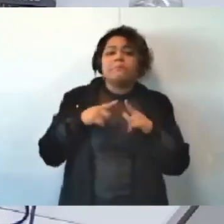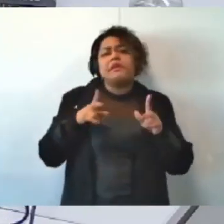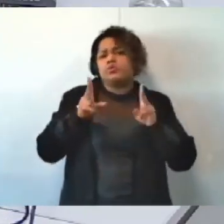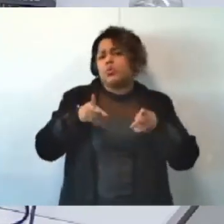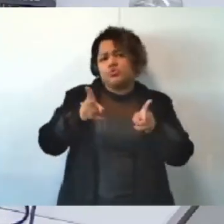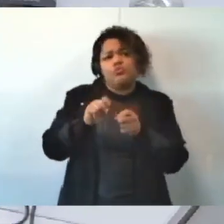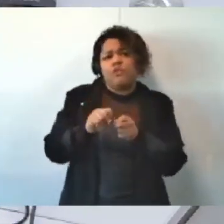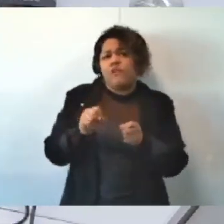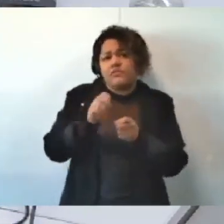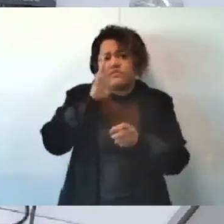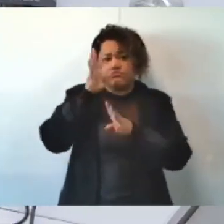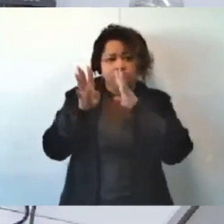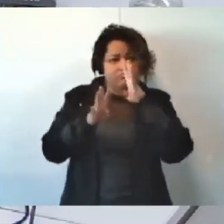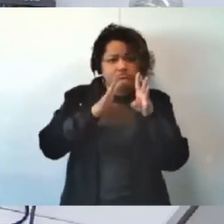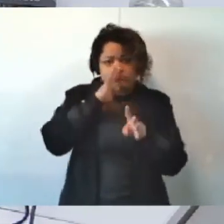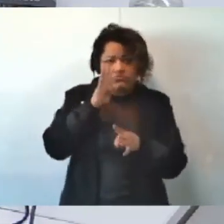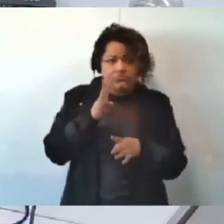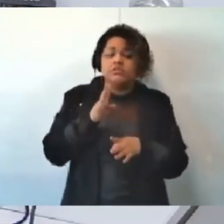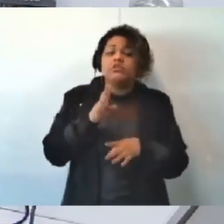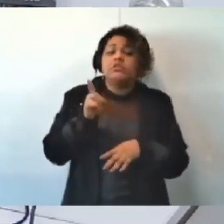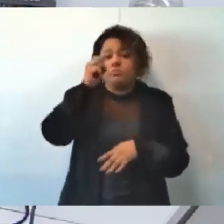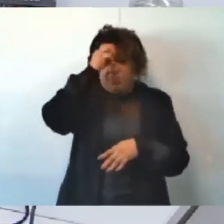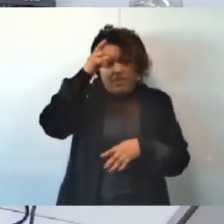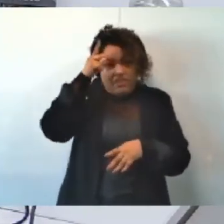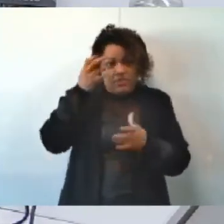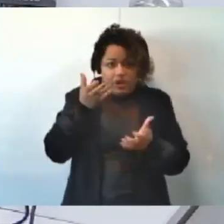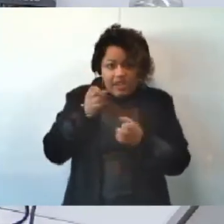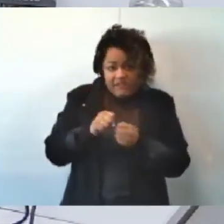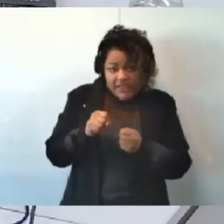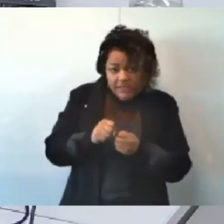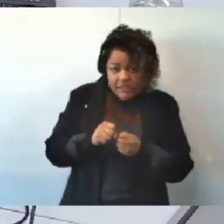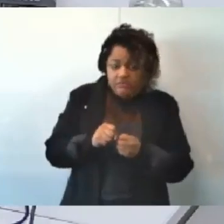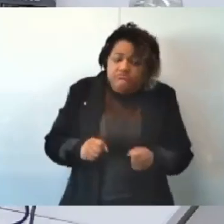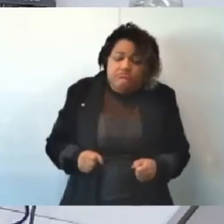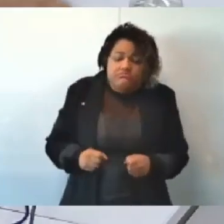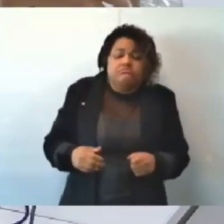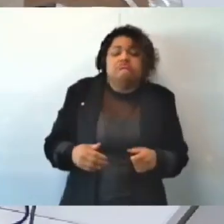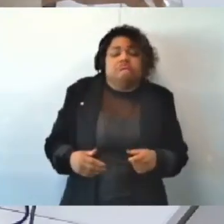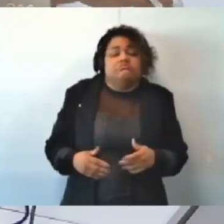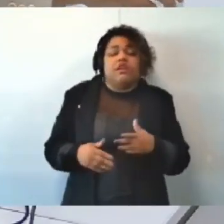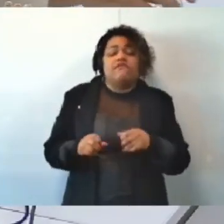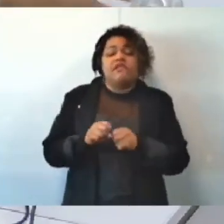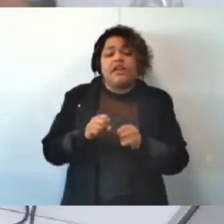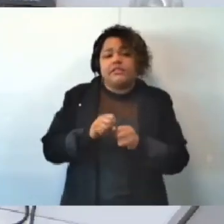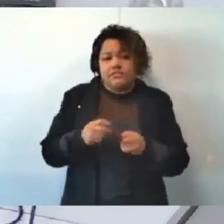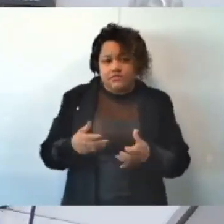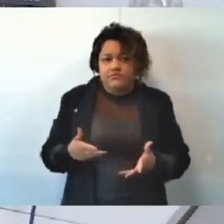que a prefeitura quer fazer, ela chega e faz na marra, põe aí tudo. Então, vale a pena, senão